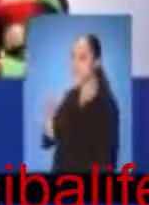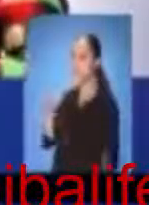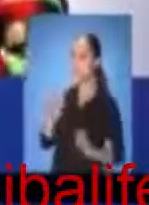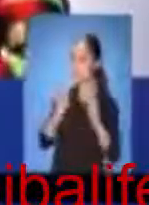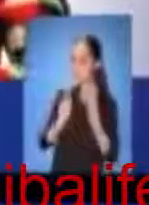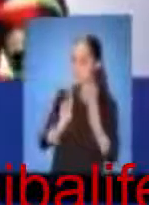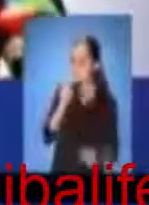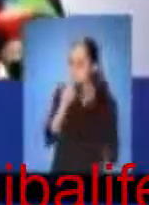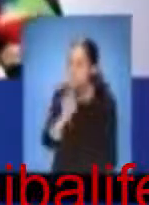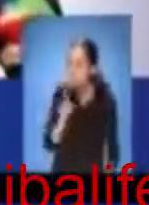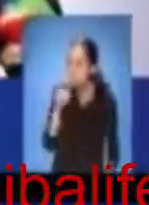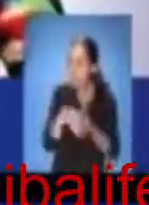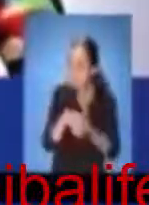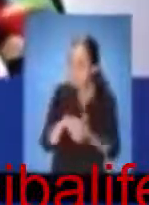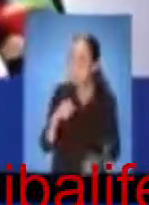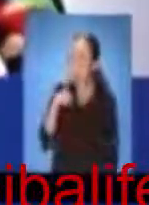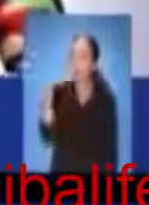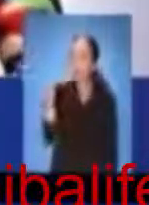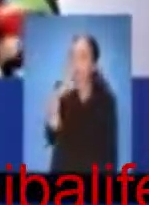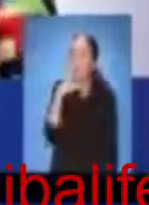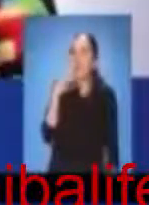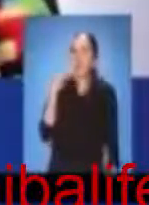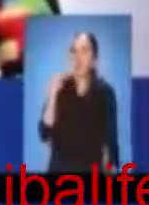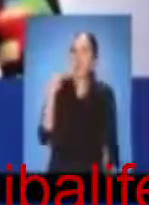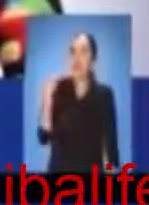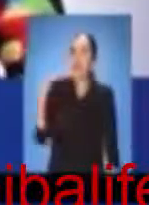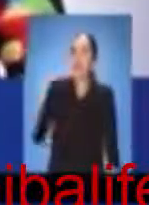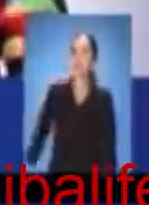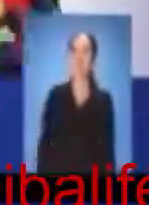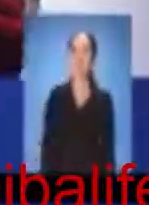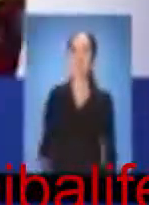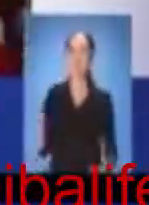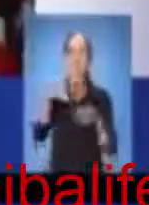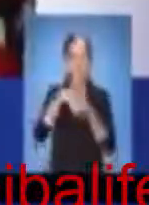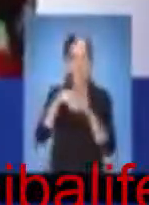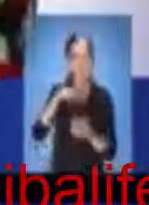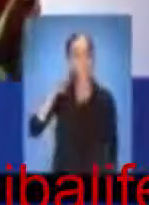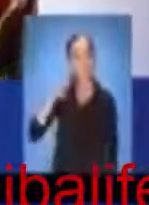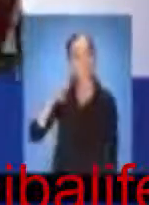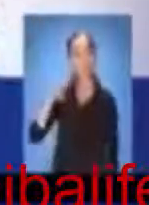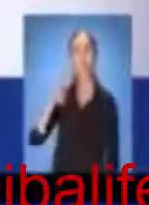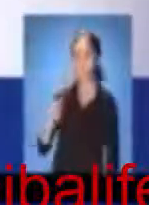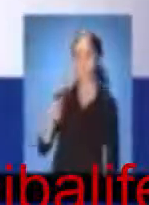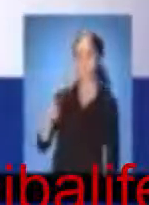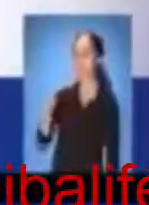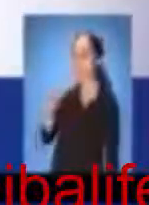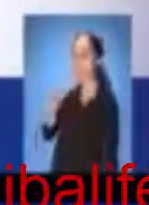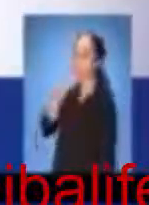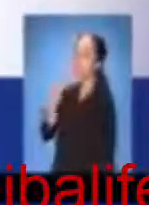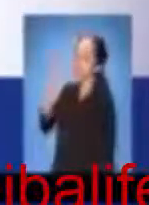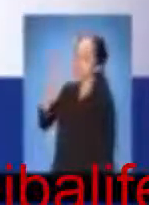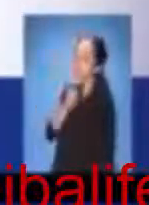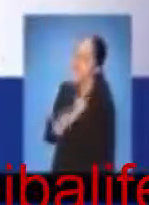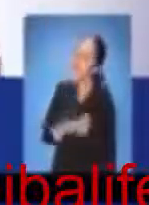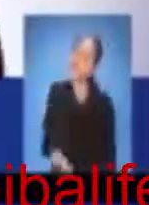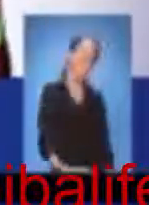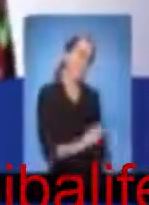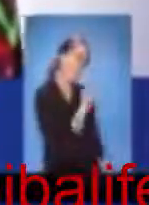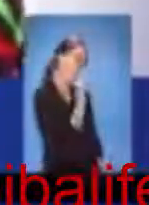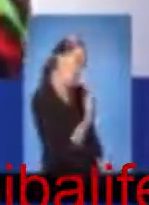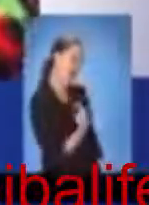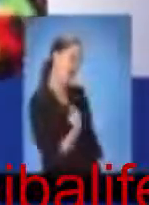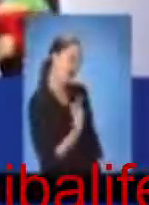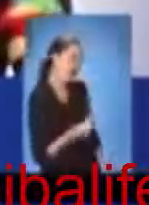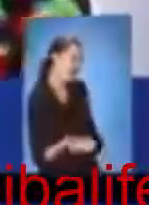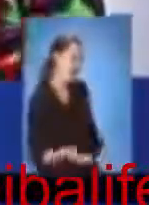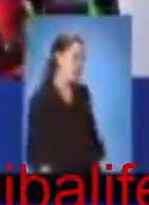nele. Se você não votar nele, eu tô pensando que eu vou morrer. Vote no Bubu. Ô, menino lindo, são